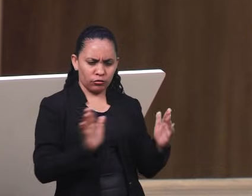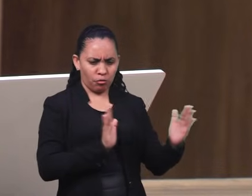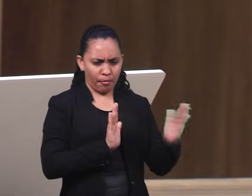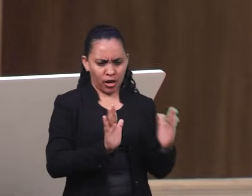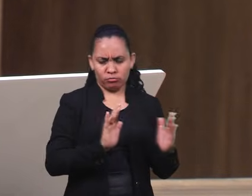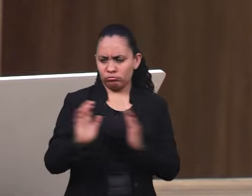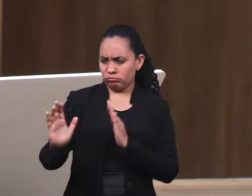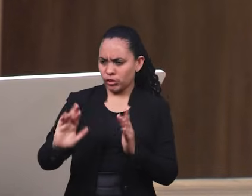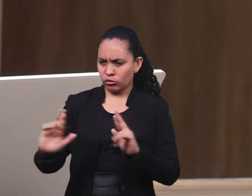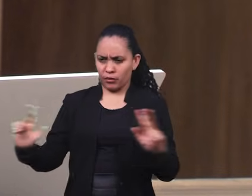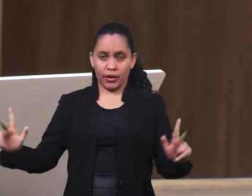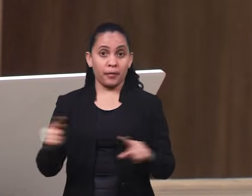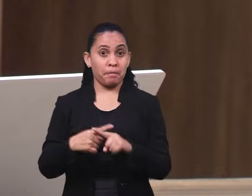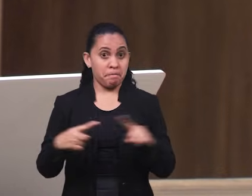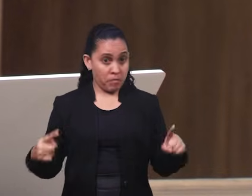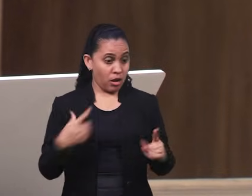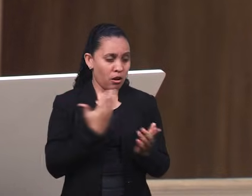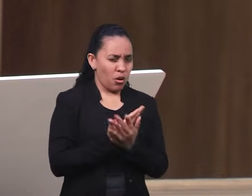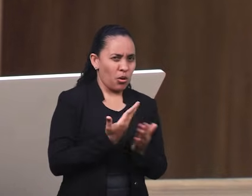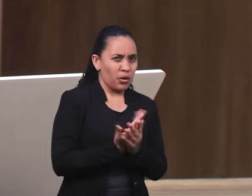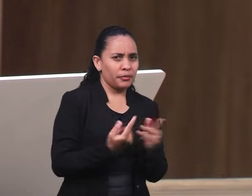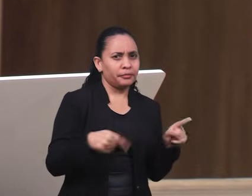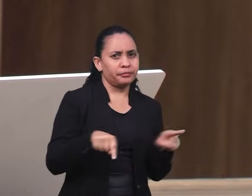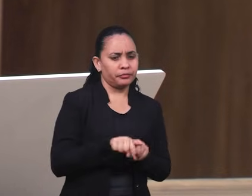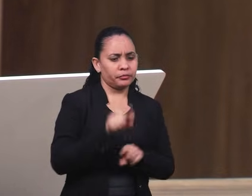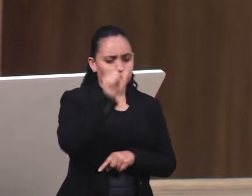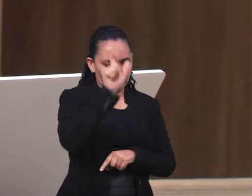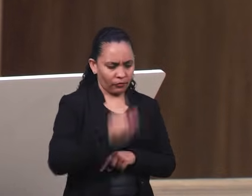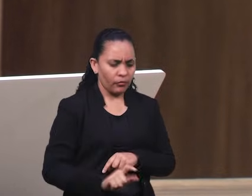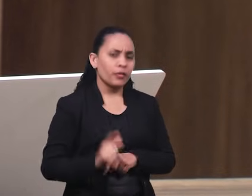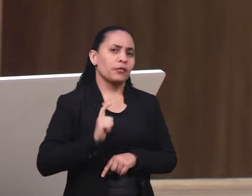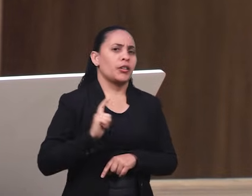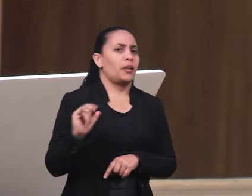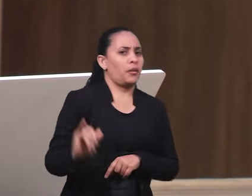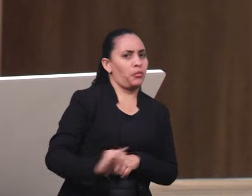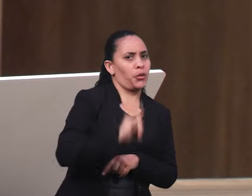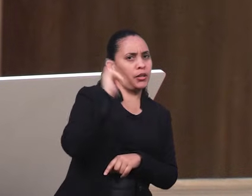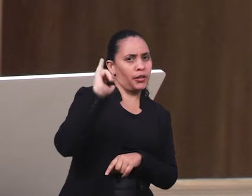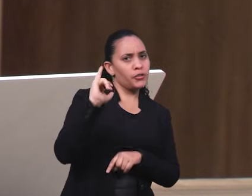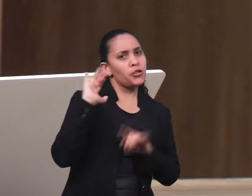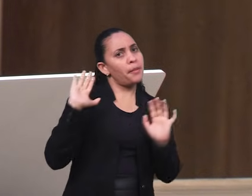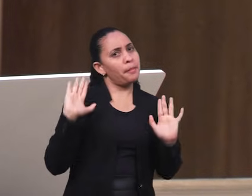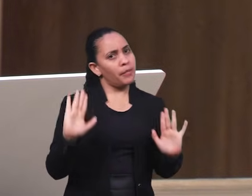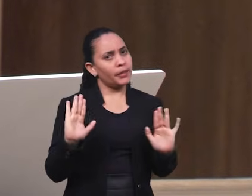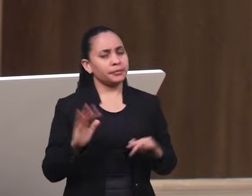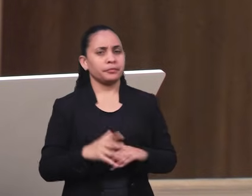grande reformador, sem dúvida, não foi Lutero. Calvino, ele foi importante também, mas ele